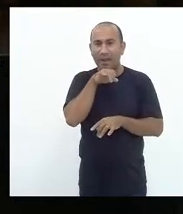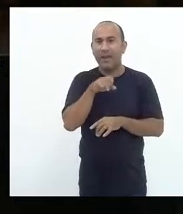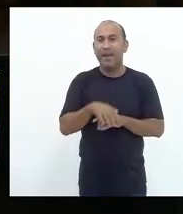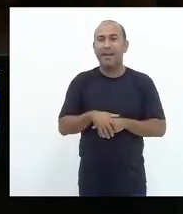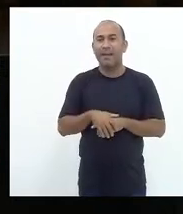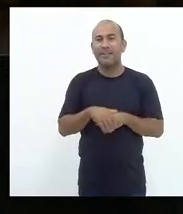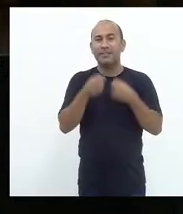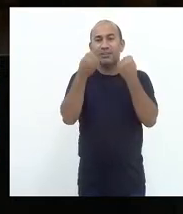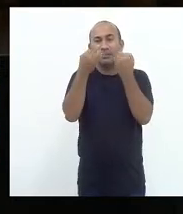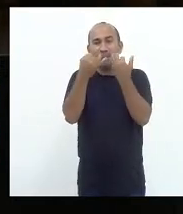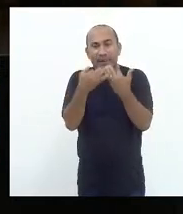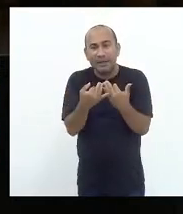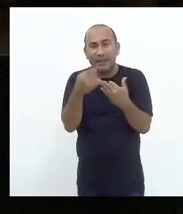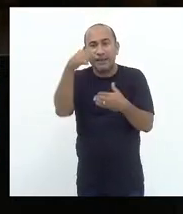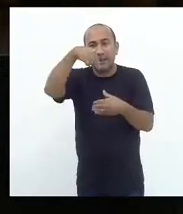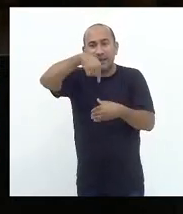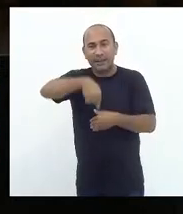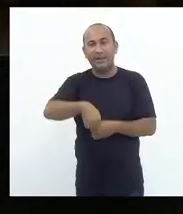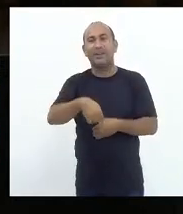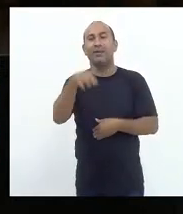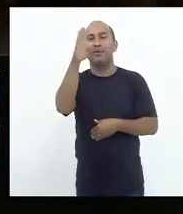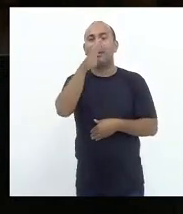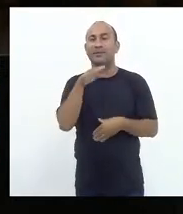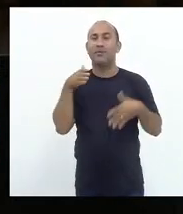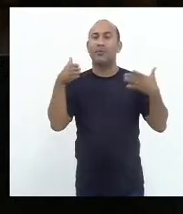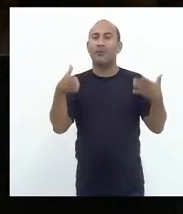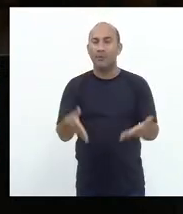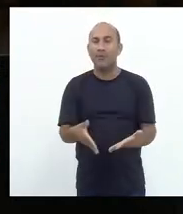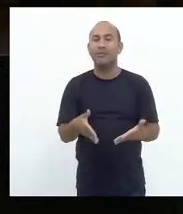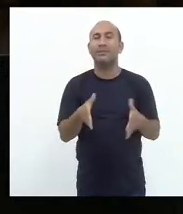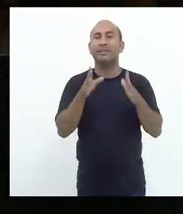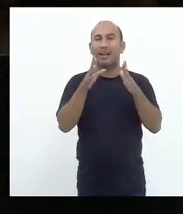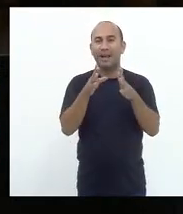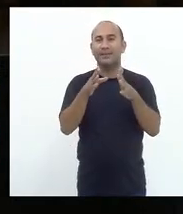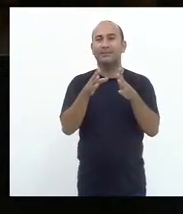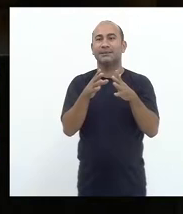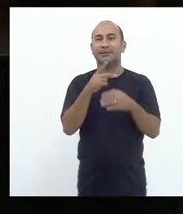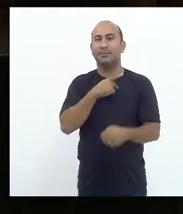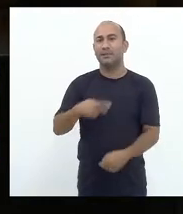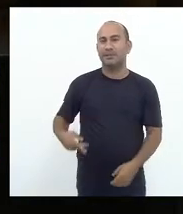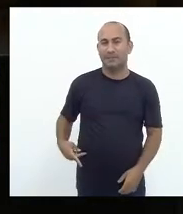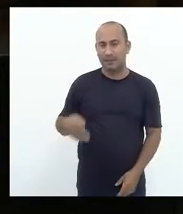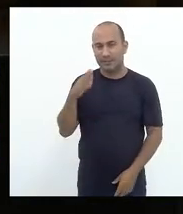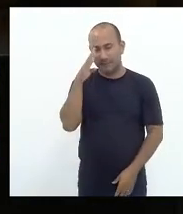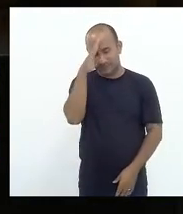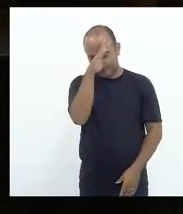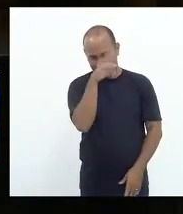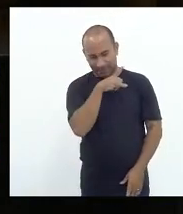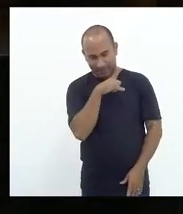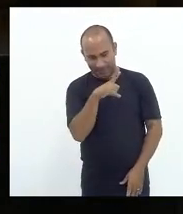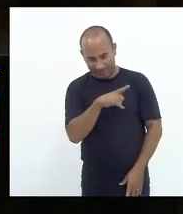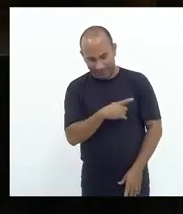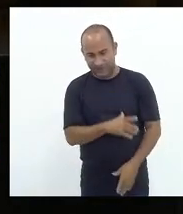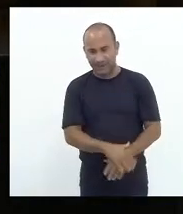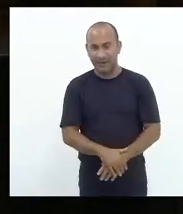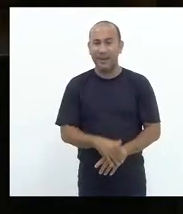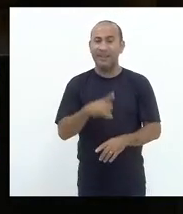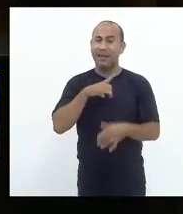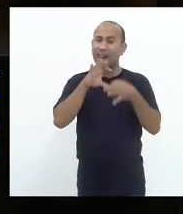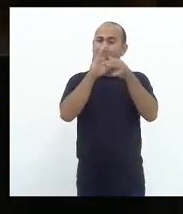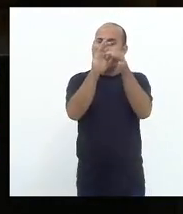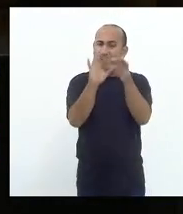quer dizer que no nosso país hoje, graças ao presidente que nós temos, as pessoas aqui elas têm liberdade